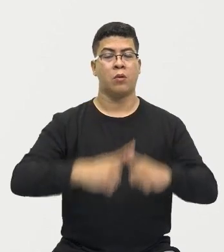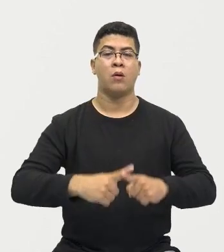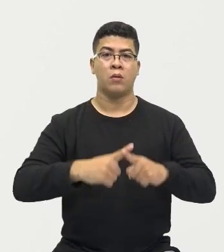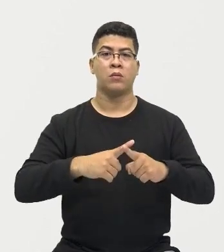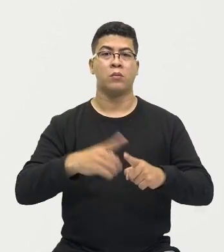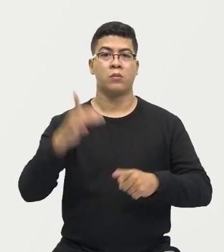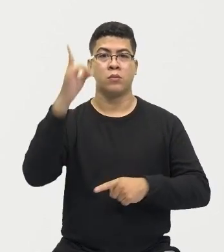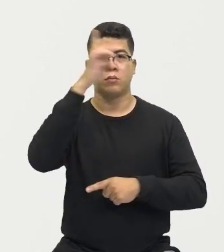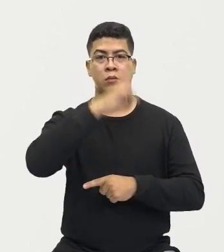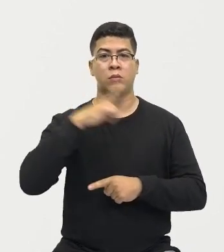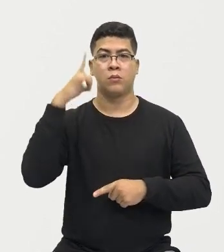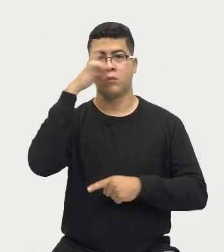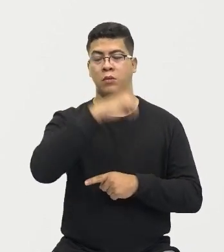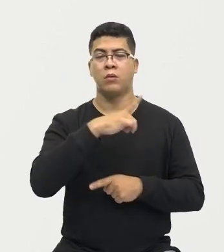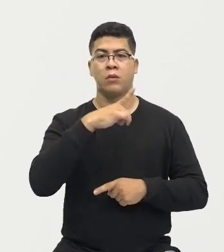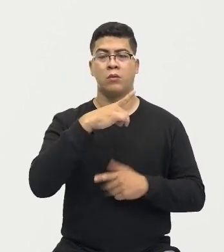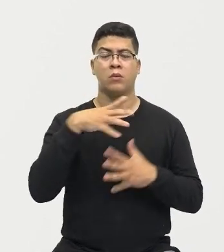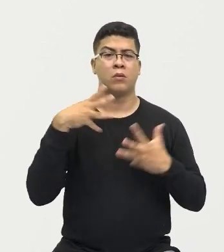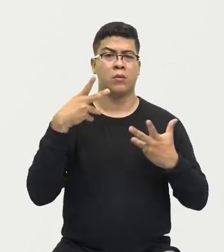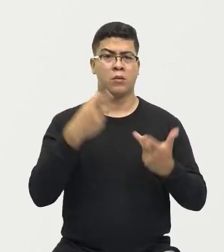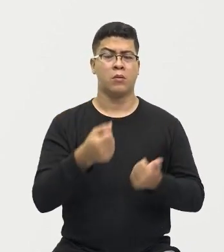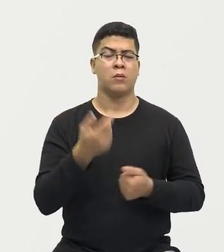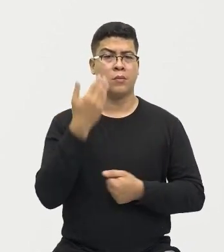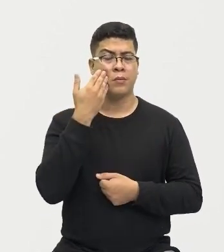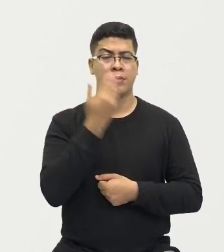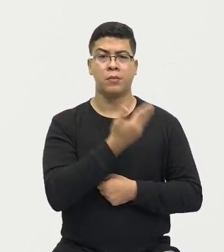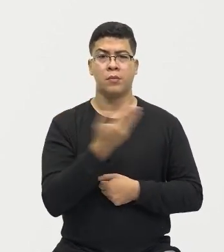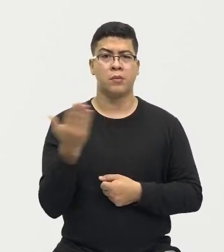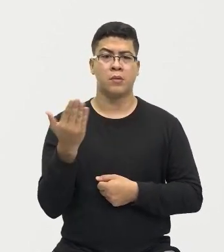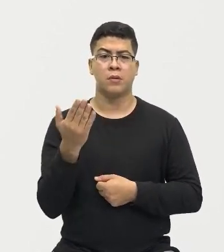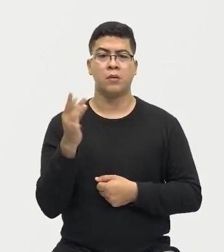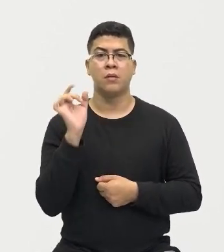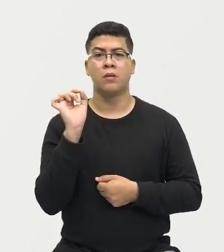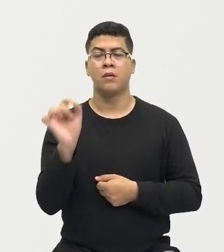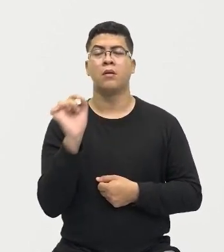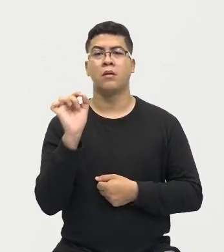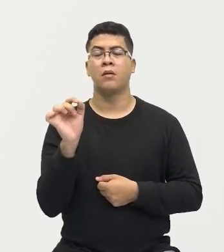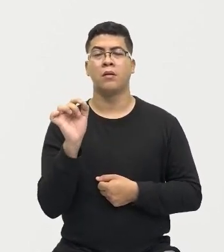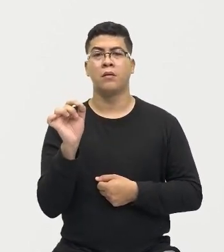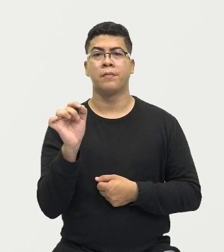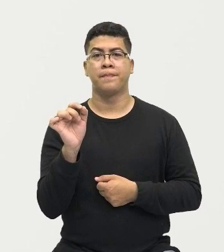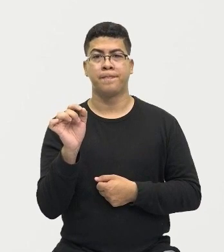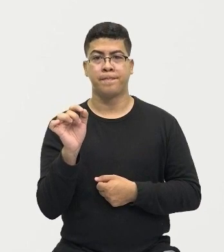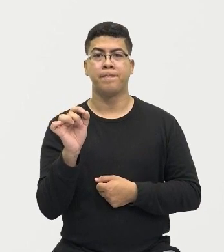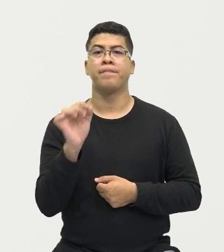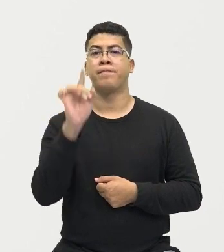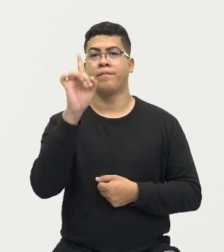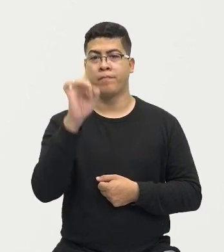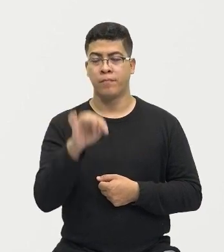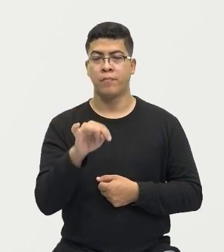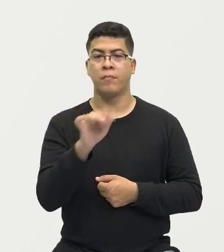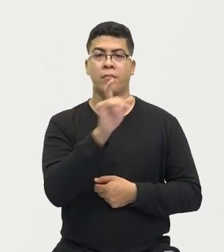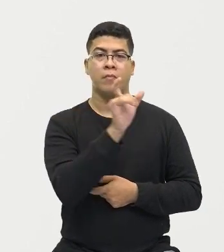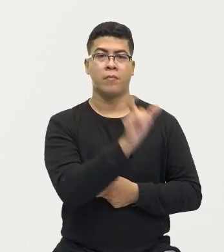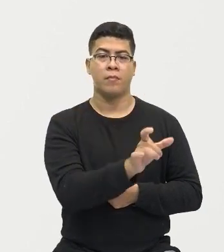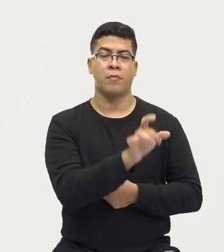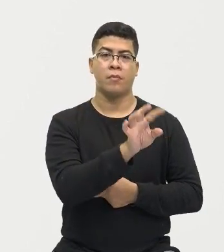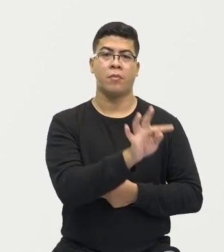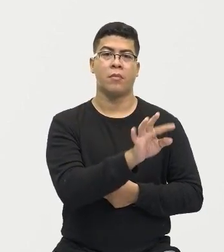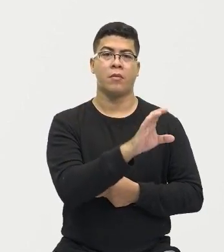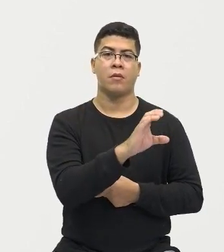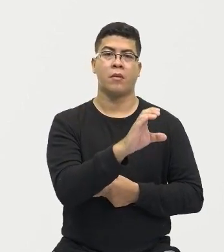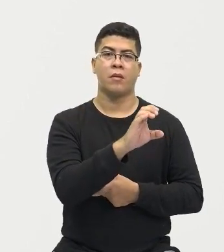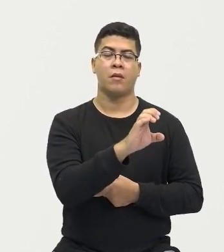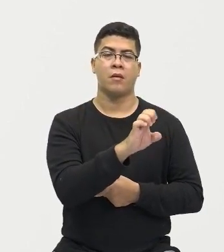escalará todos os titulares para o jogo de domingo? O técnico. Está aí o sujeito da oração. Então sabemos